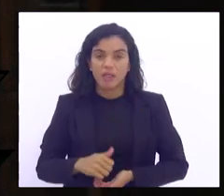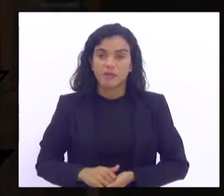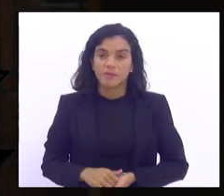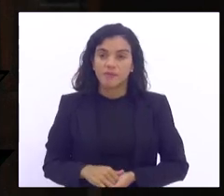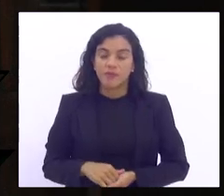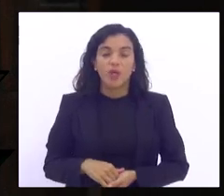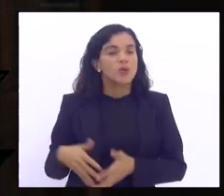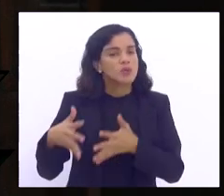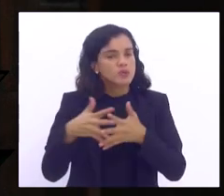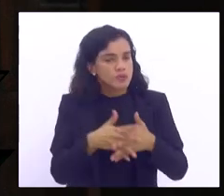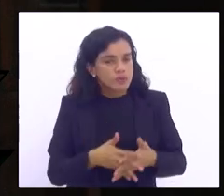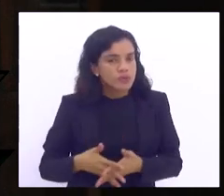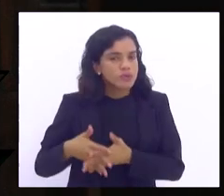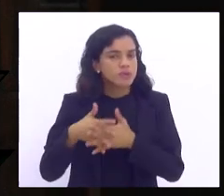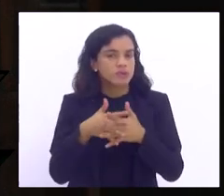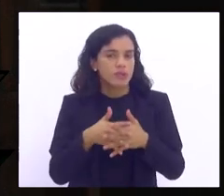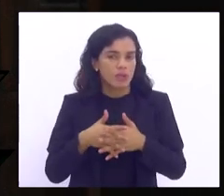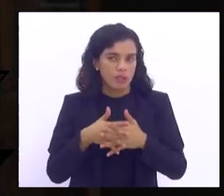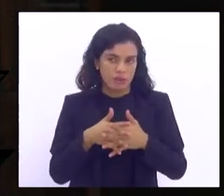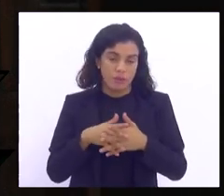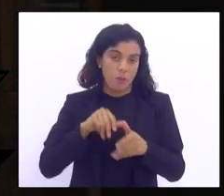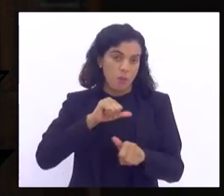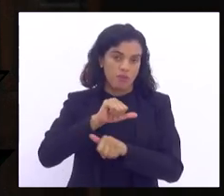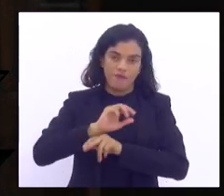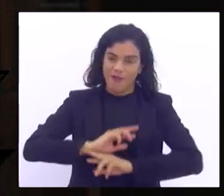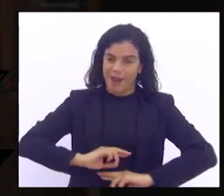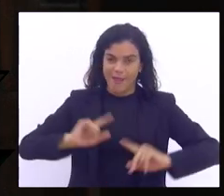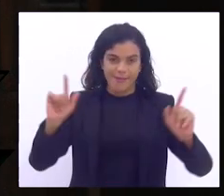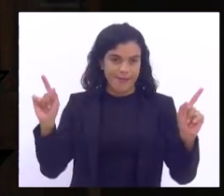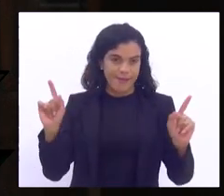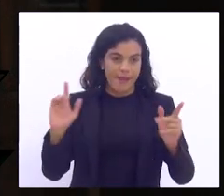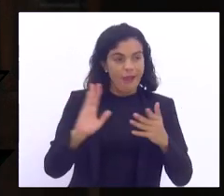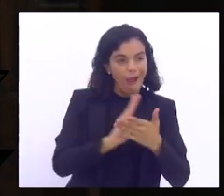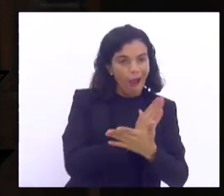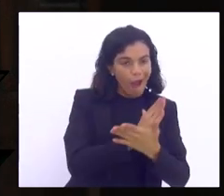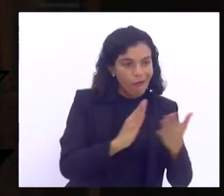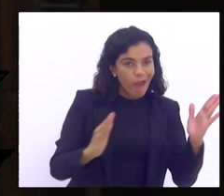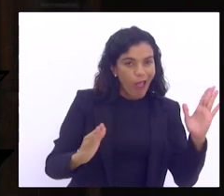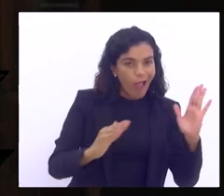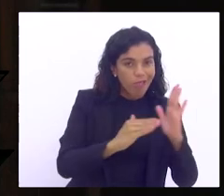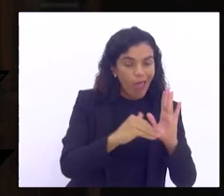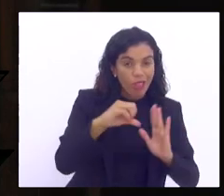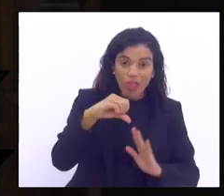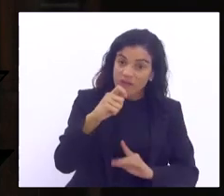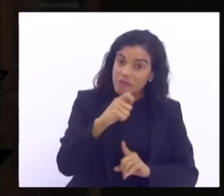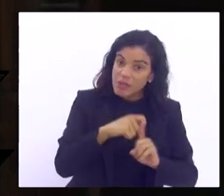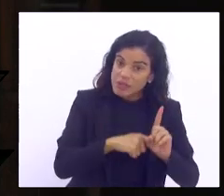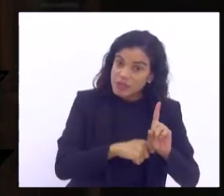Nos Estados Unidos, muda qualquer estado, alguns vai até 9 meses.